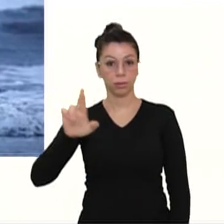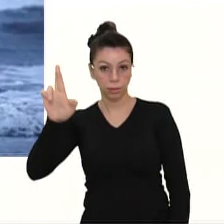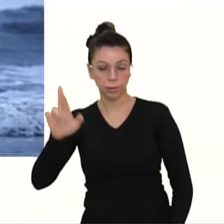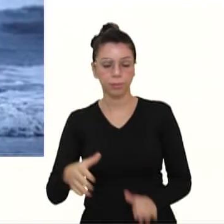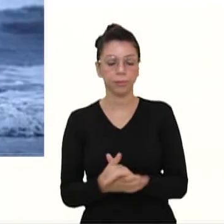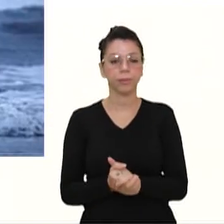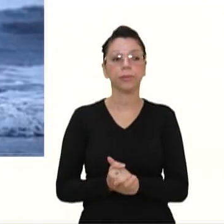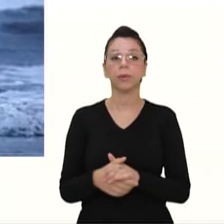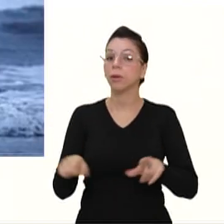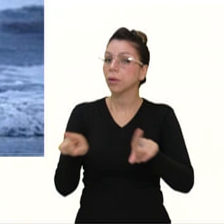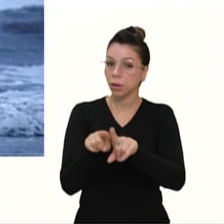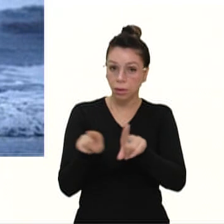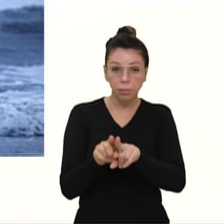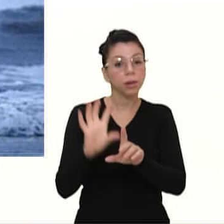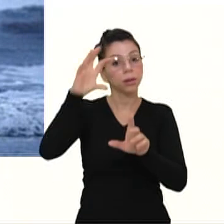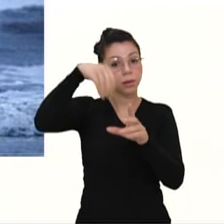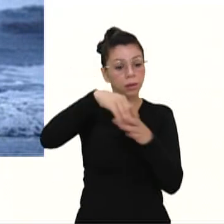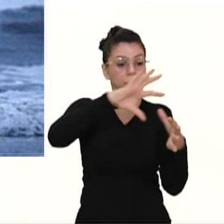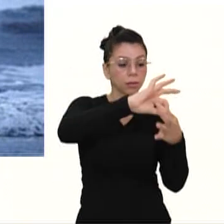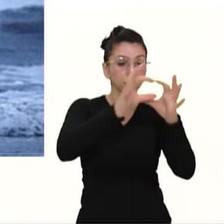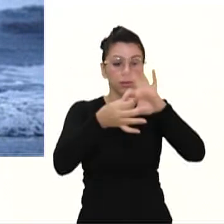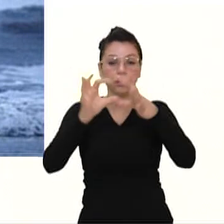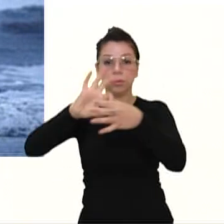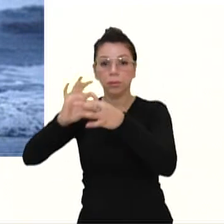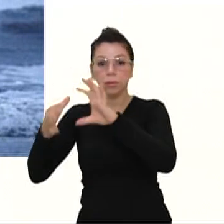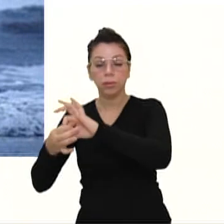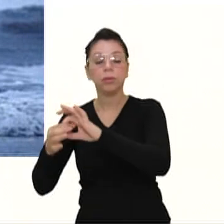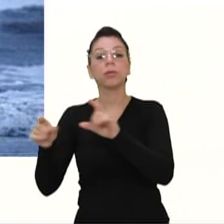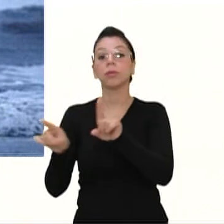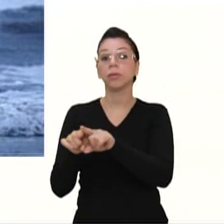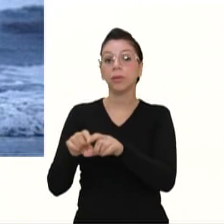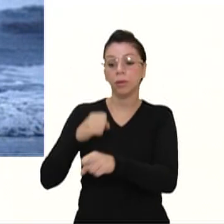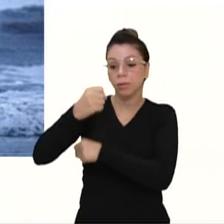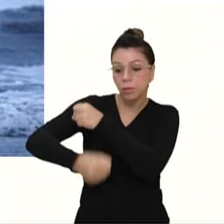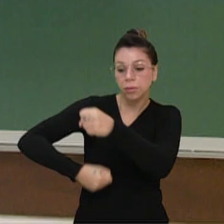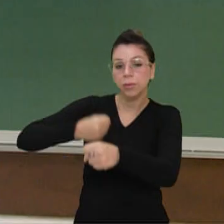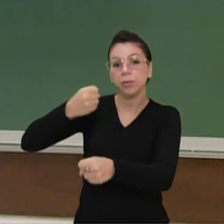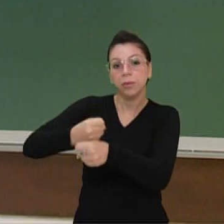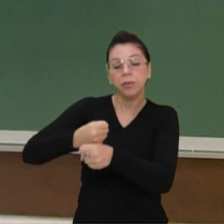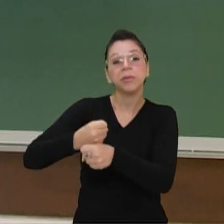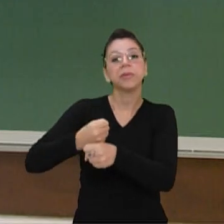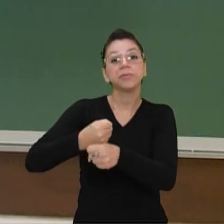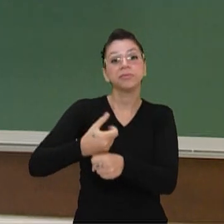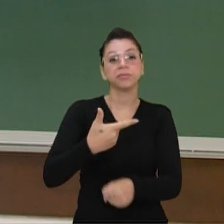Também é uma modalidade olímpica, ela vai estrear nas Olimpíadas de Tóquio em 2021.